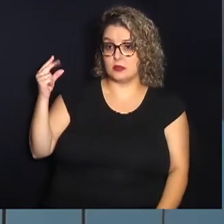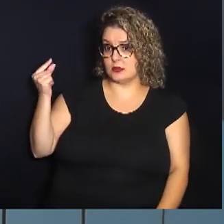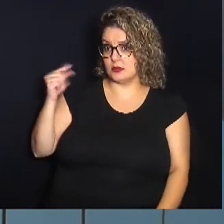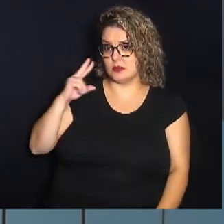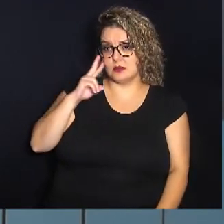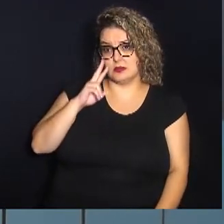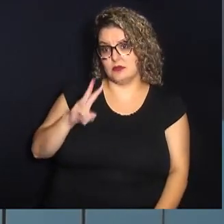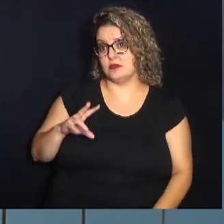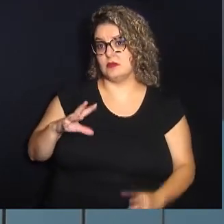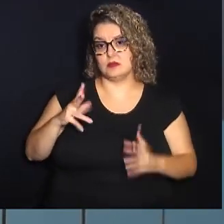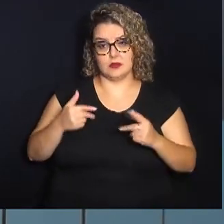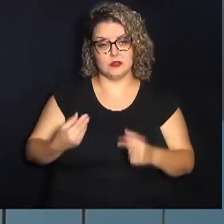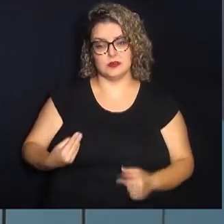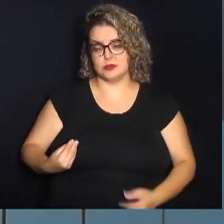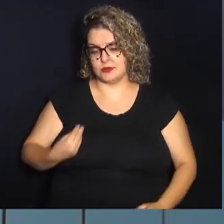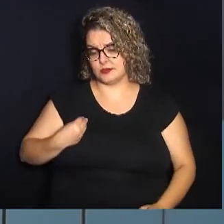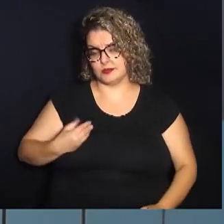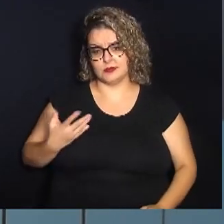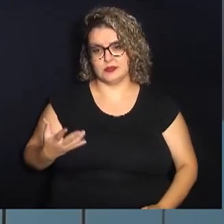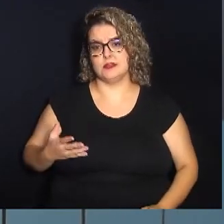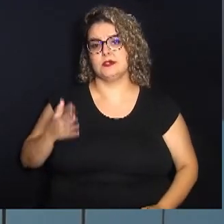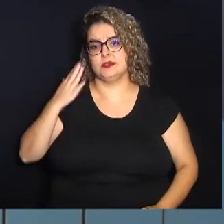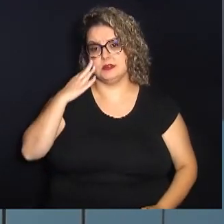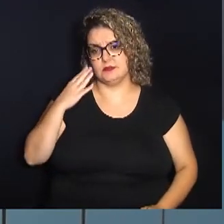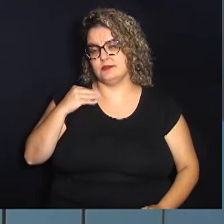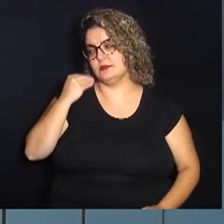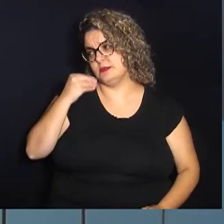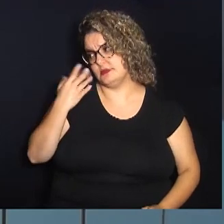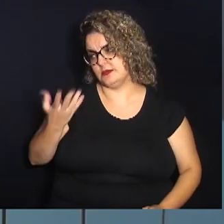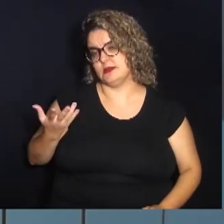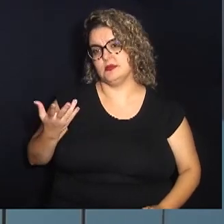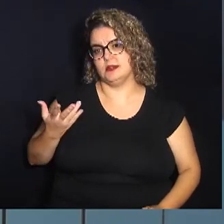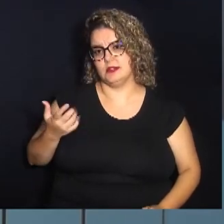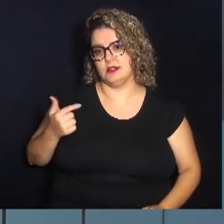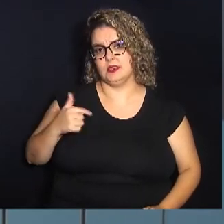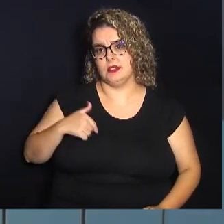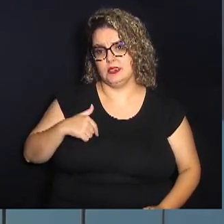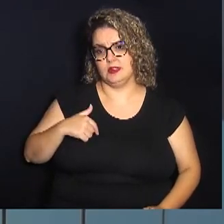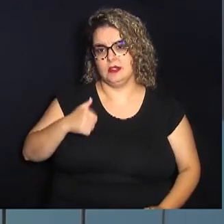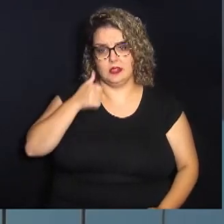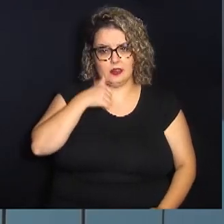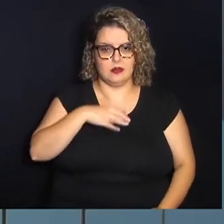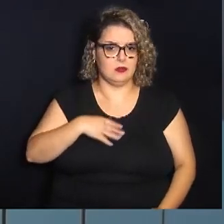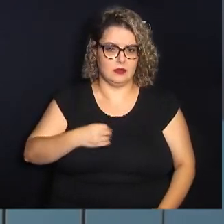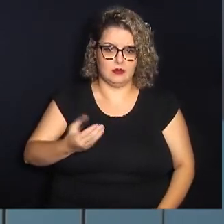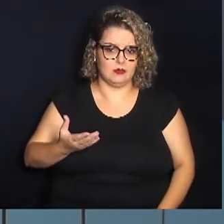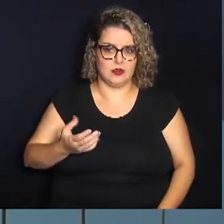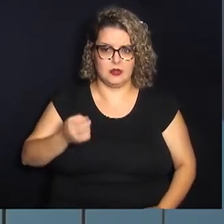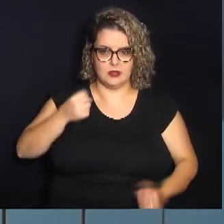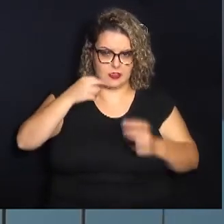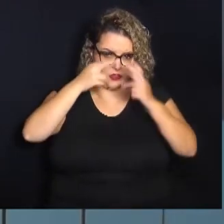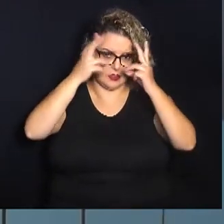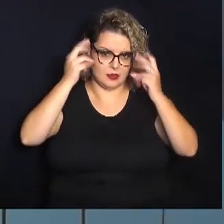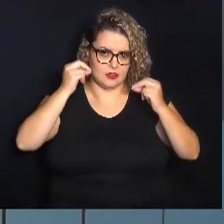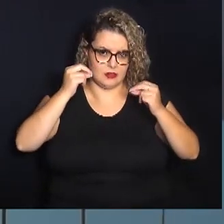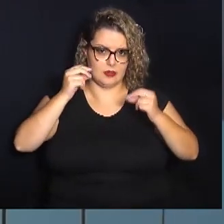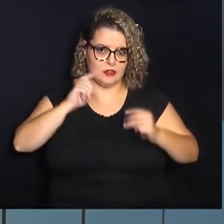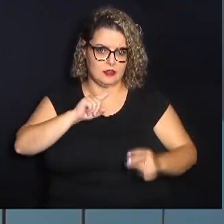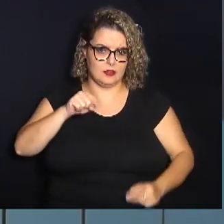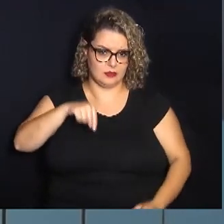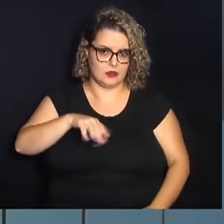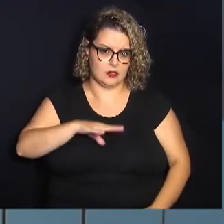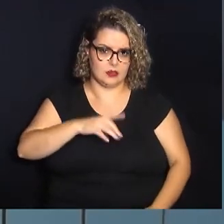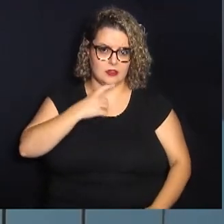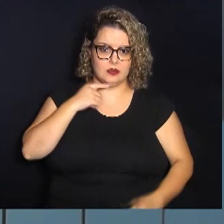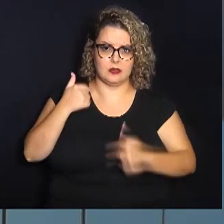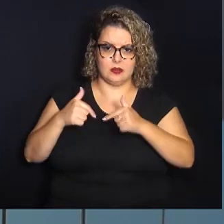tudo nessa vida e sabe, tem expertise. Nossa, eu fico assim... A minha filha é enfermeira, ela não é daqui de Campinas, ela